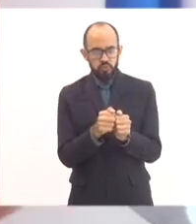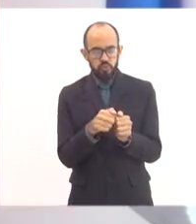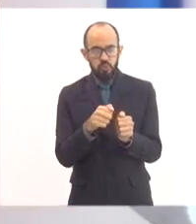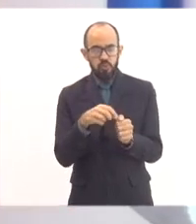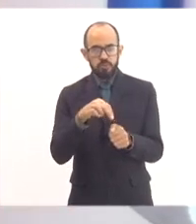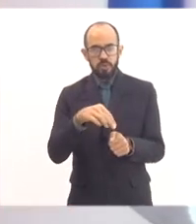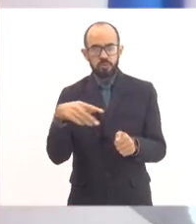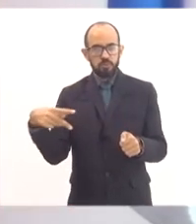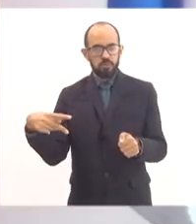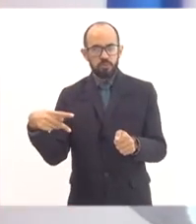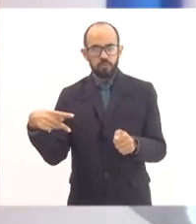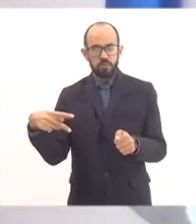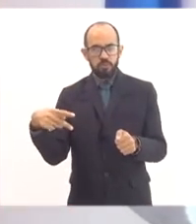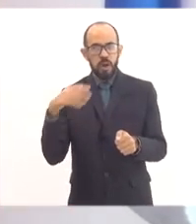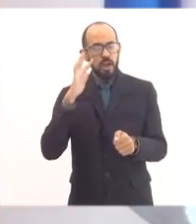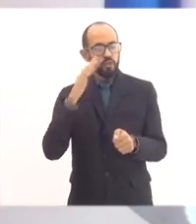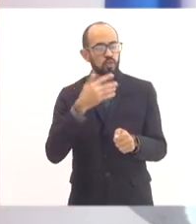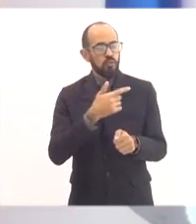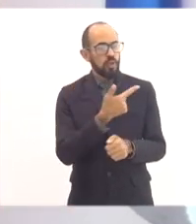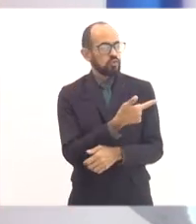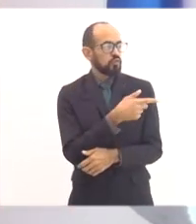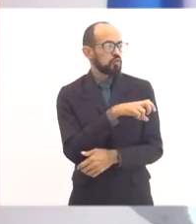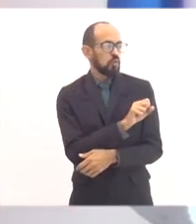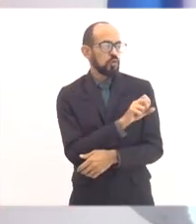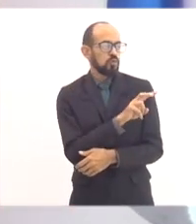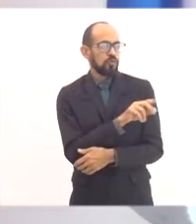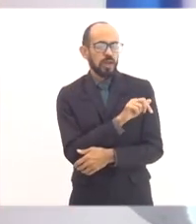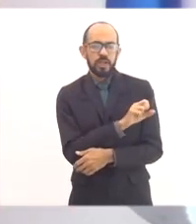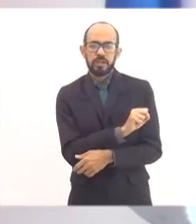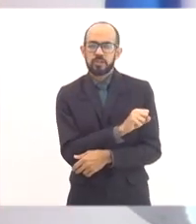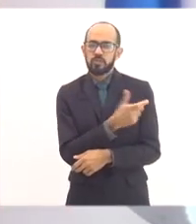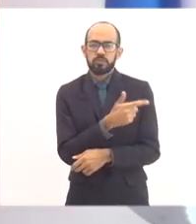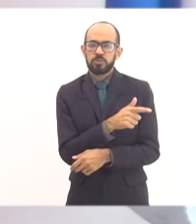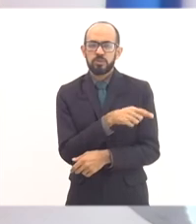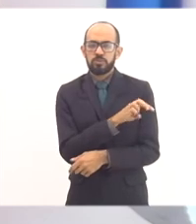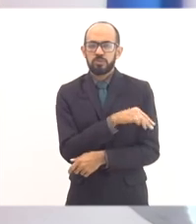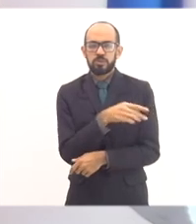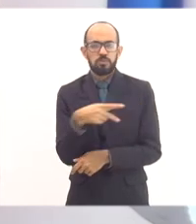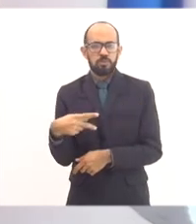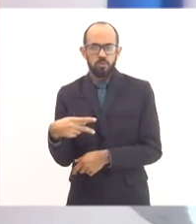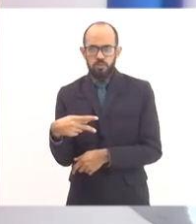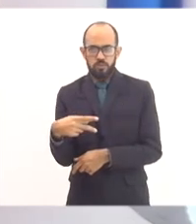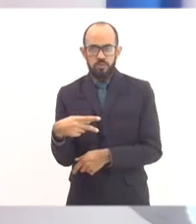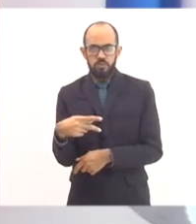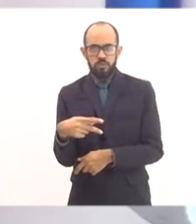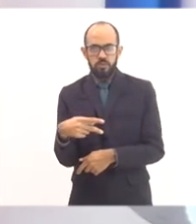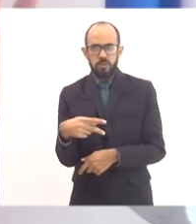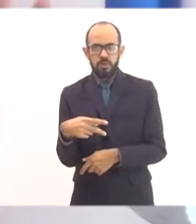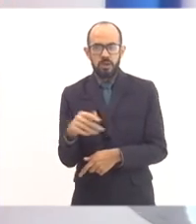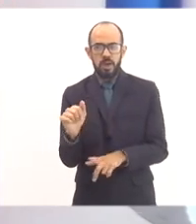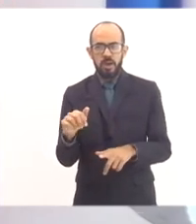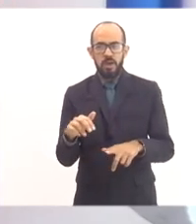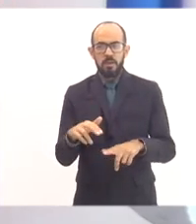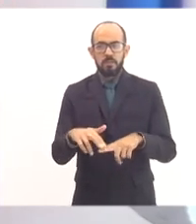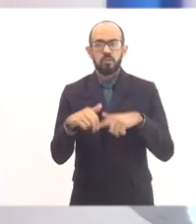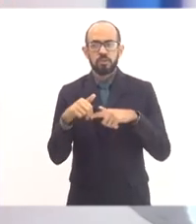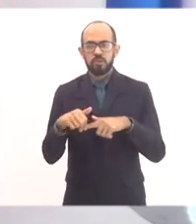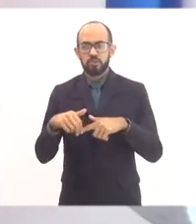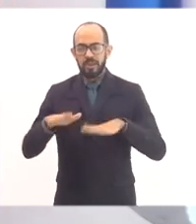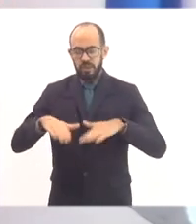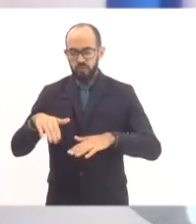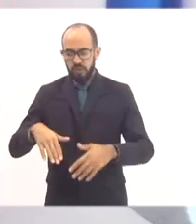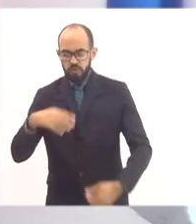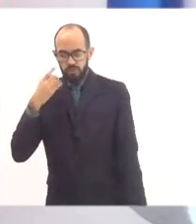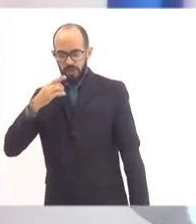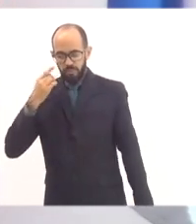do Ministério Público. Cada concurso tem uma peculiaridade. E é isso que, muitas vezes, o deputado que abraça a causa, tira a foto e bota na rede social, não